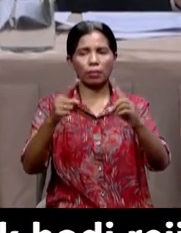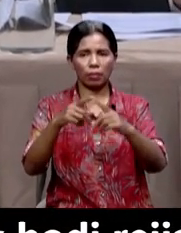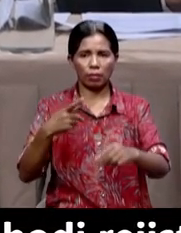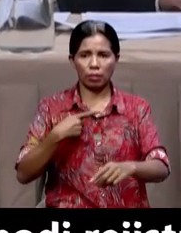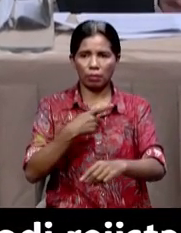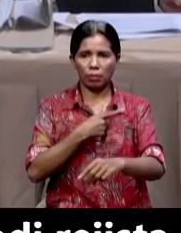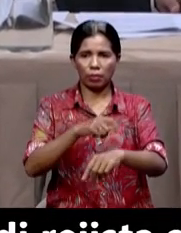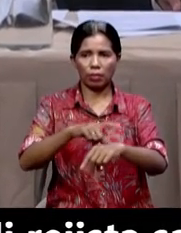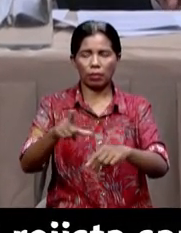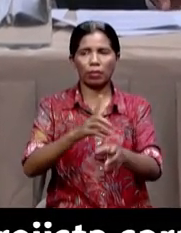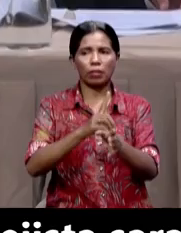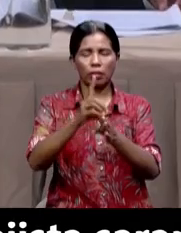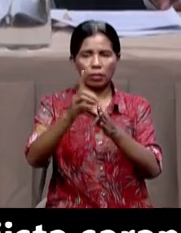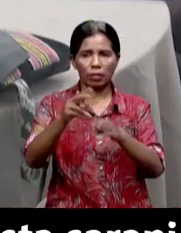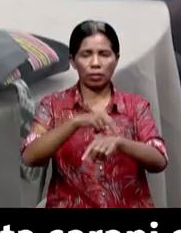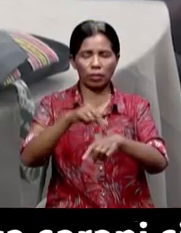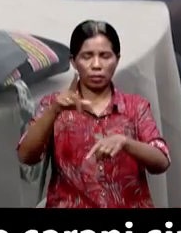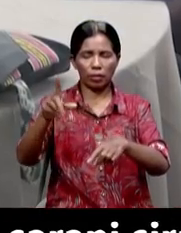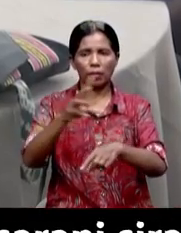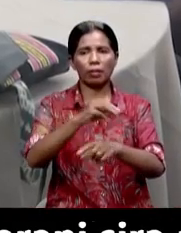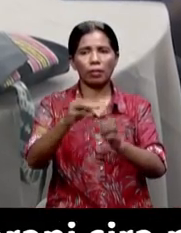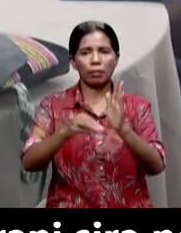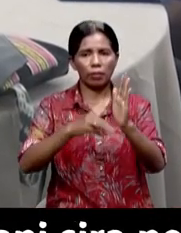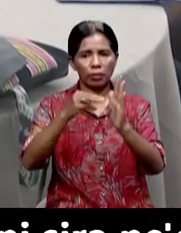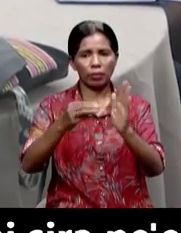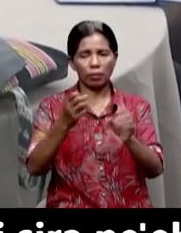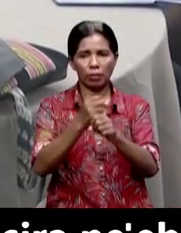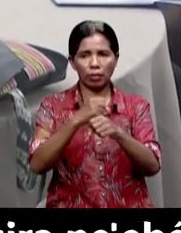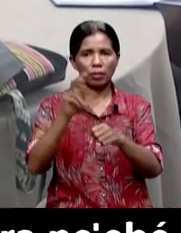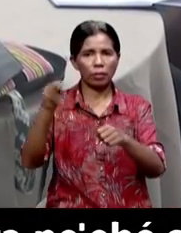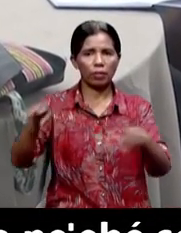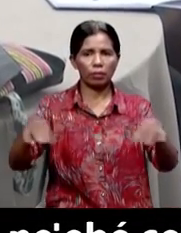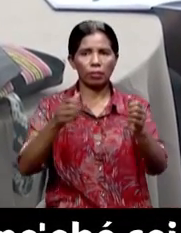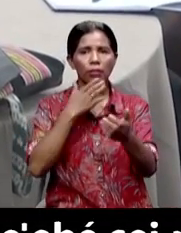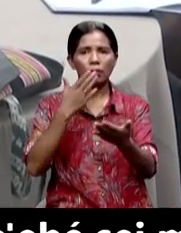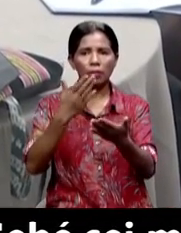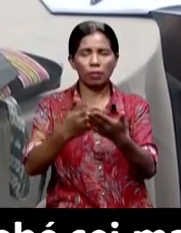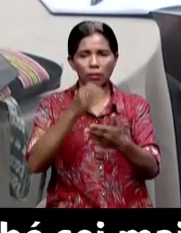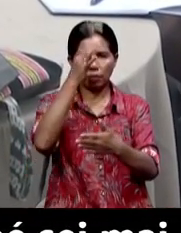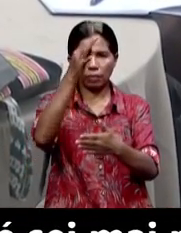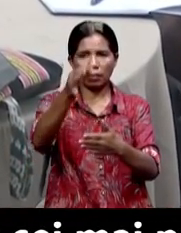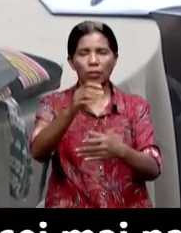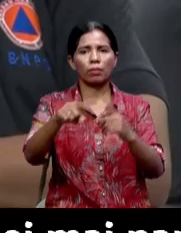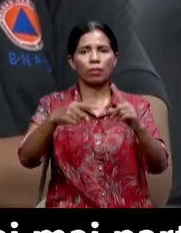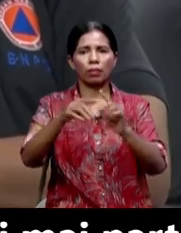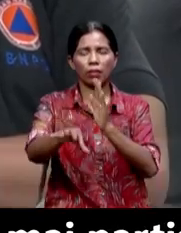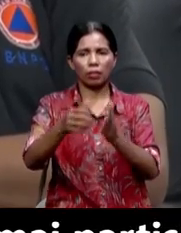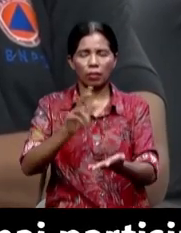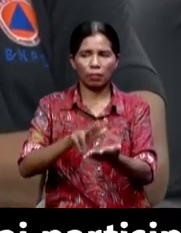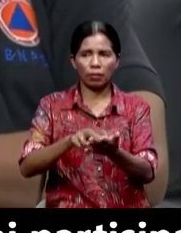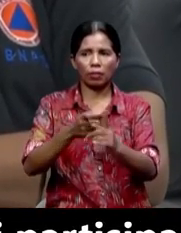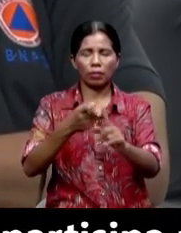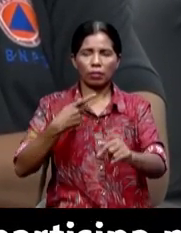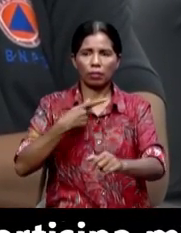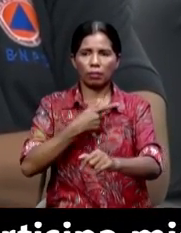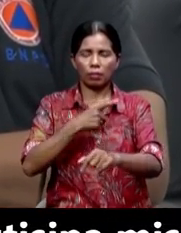Nacional, a turnê Direção Nacional Meteorologia no Geofísica, belehalau nia serviço hodia kliutan e a futuro, o enhira retan aprovação se